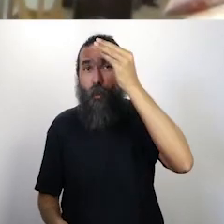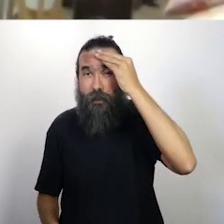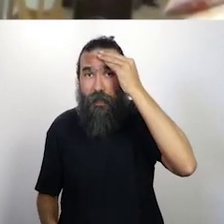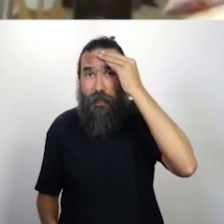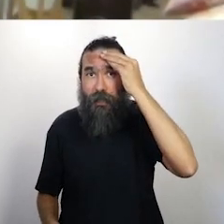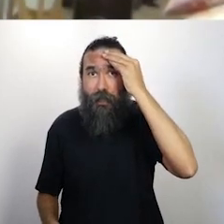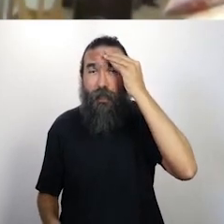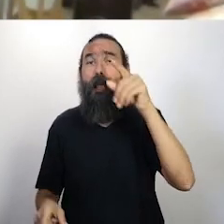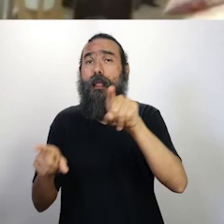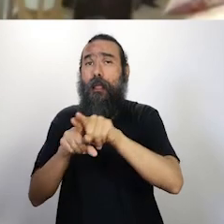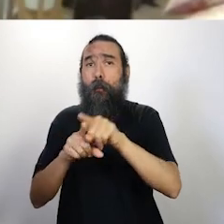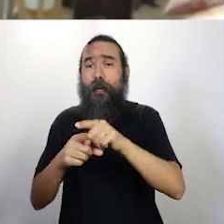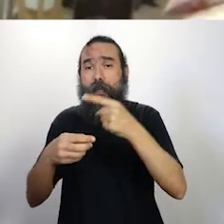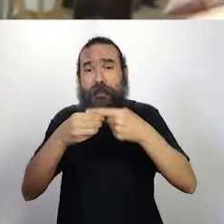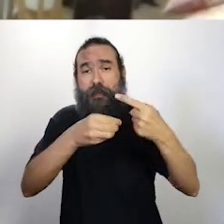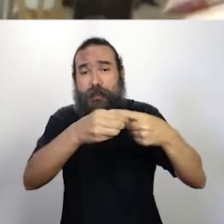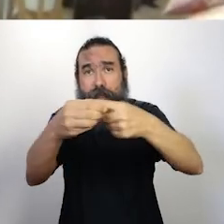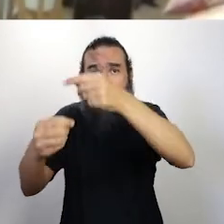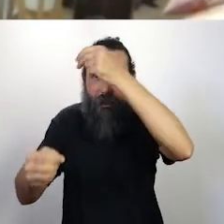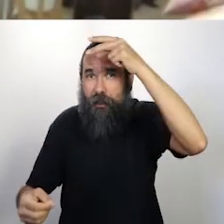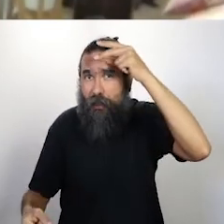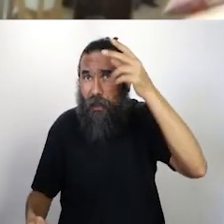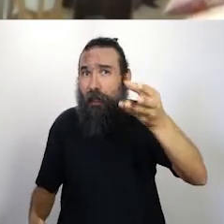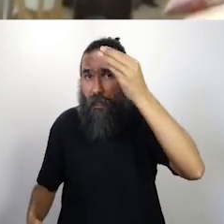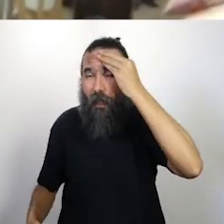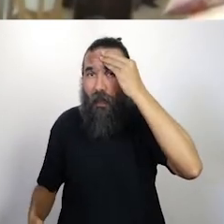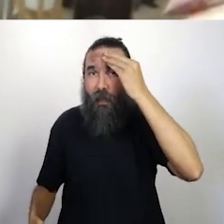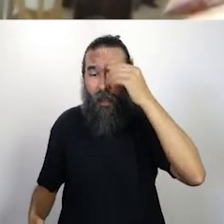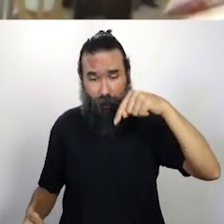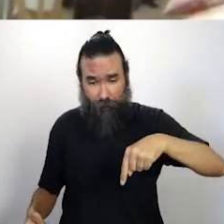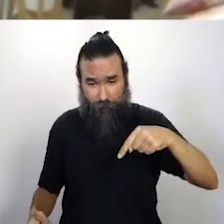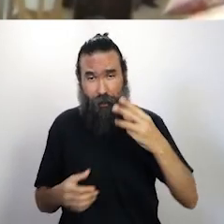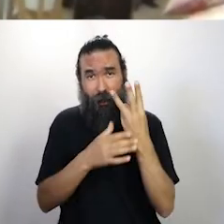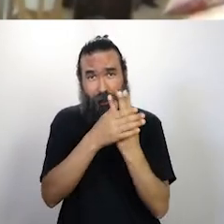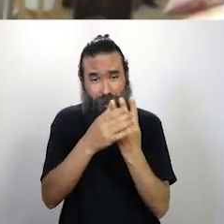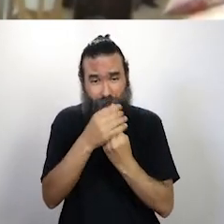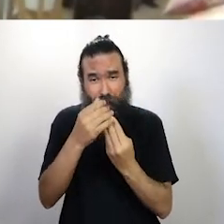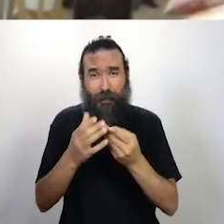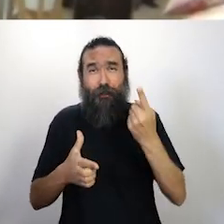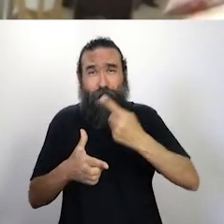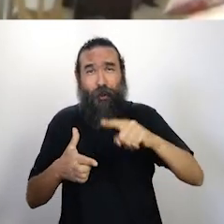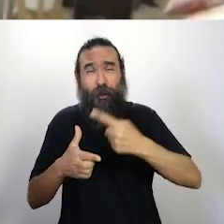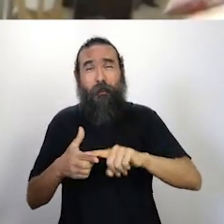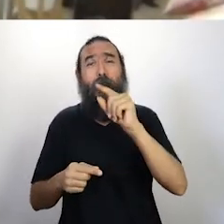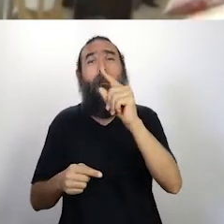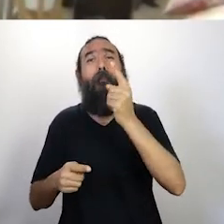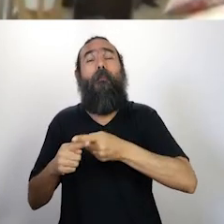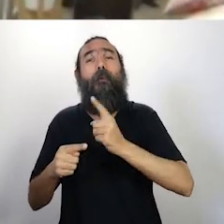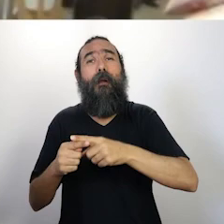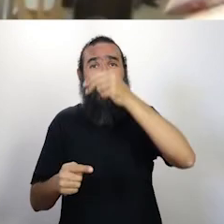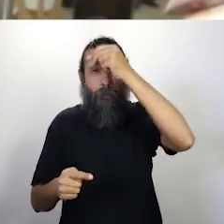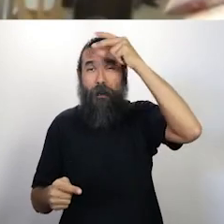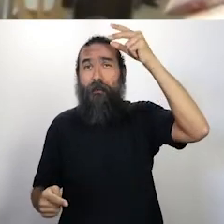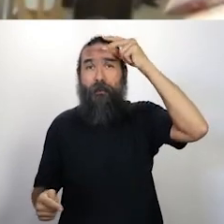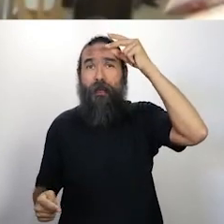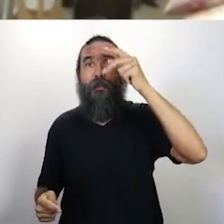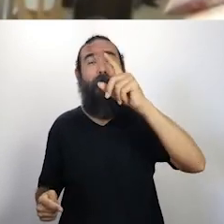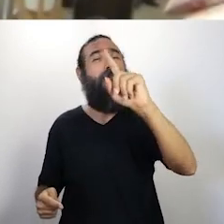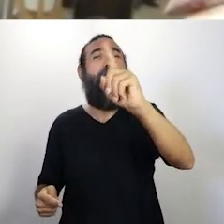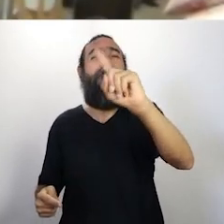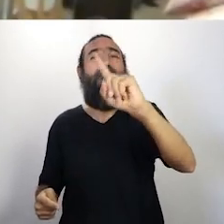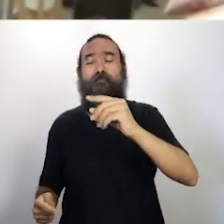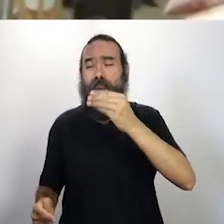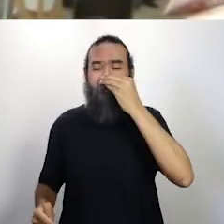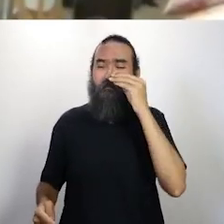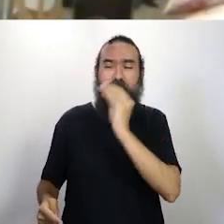a gente sofre um problema muito grande aqui em Trindade porque o prefeito e as questões jurídicas dele não reconhecem um espaço cultural